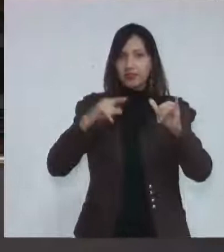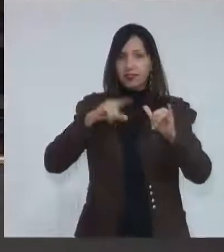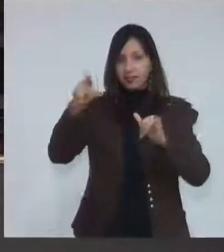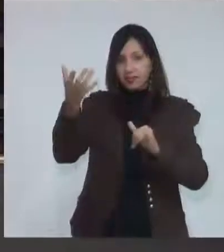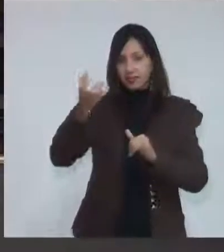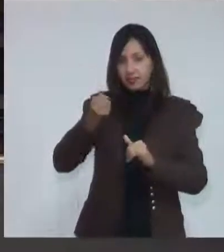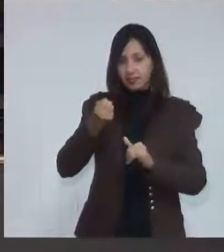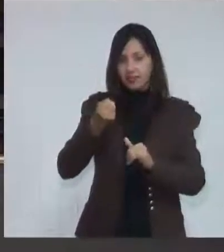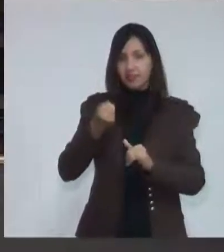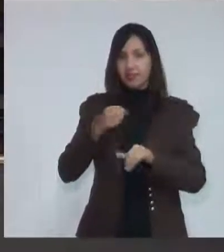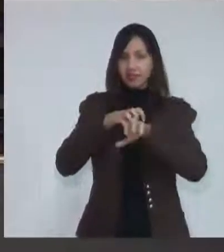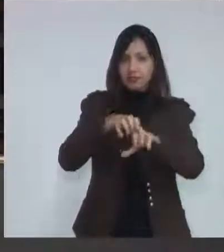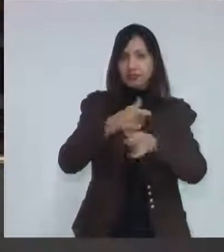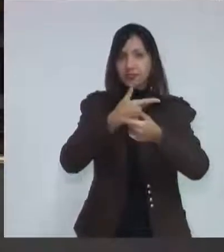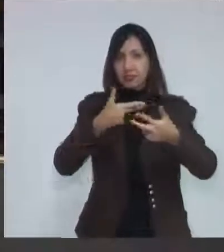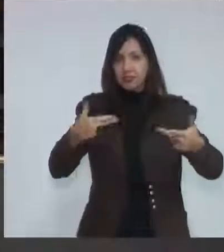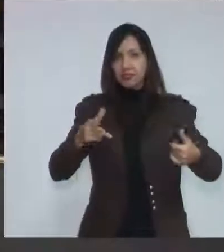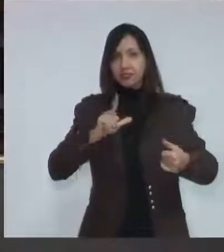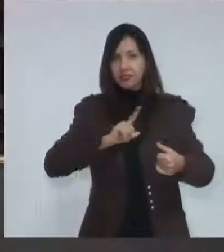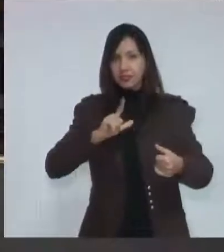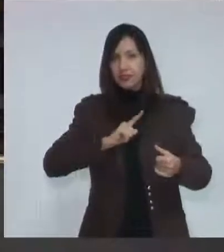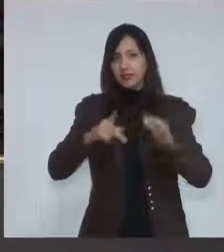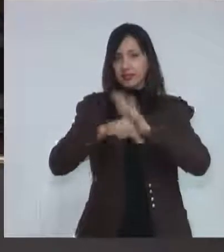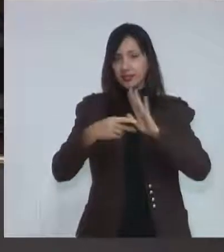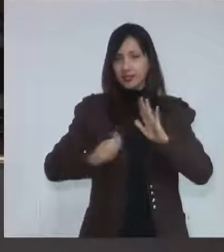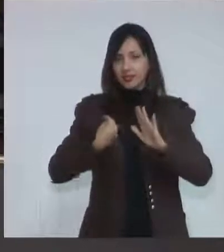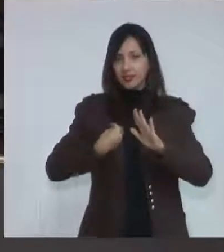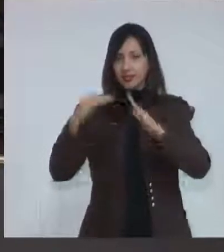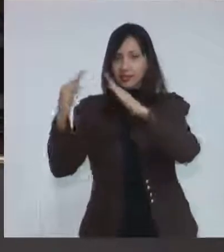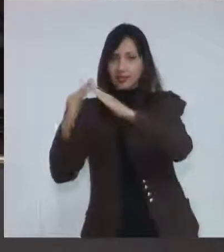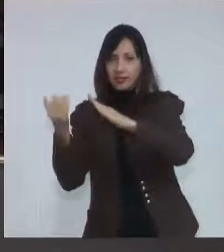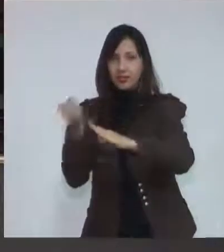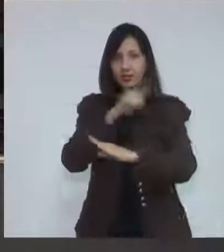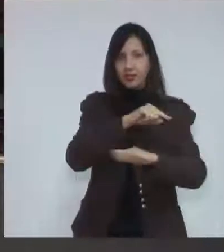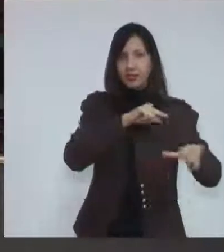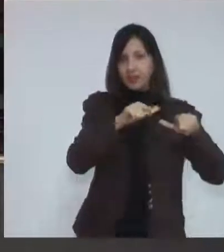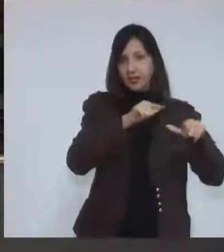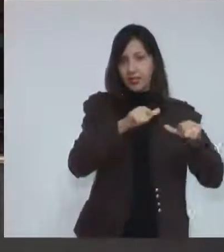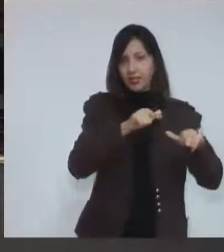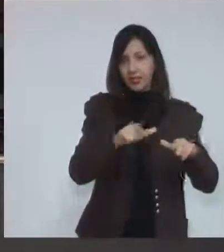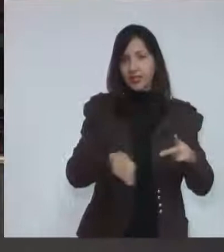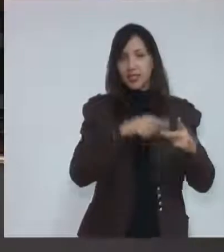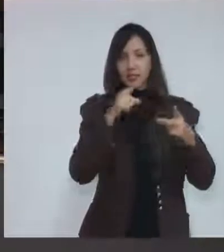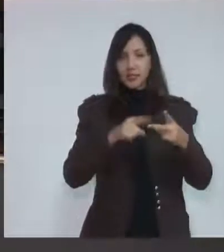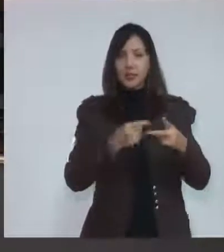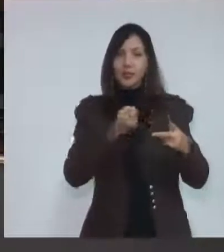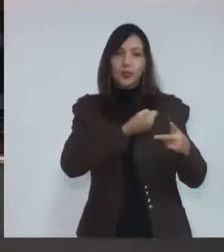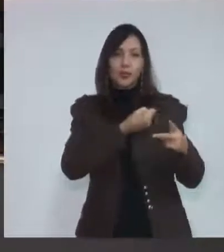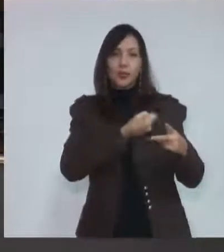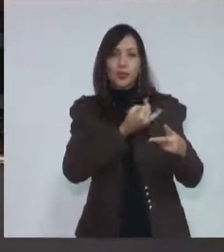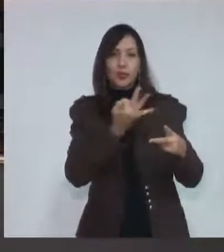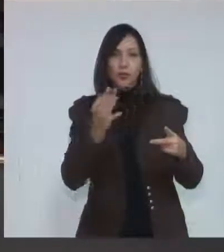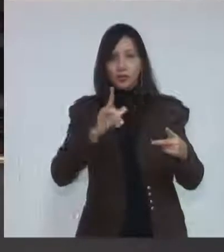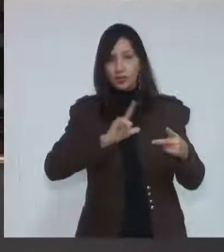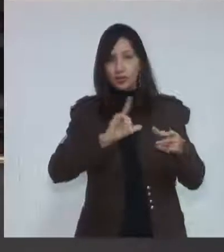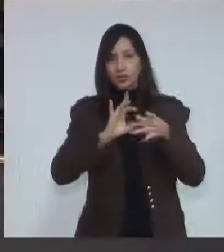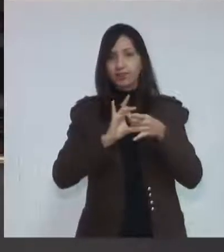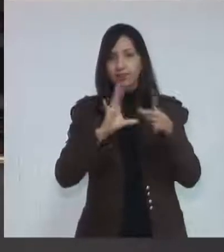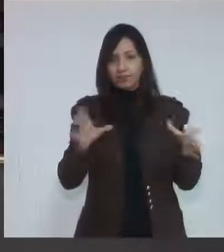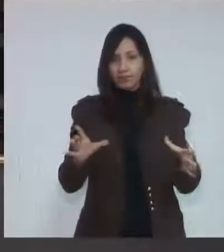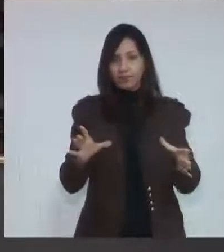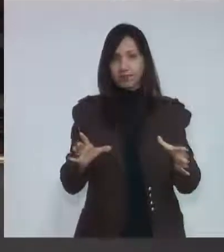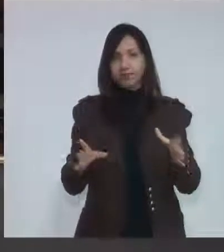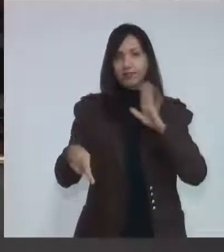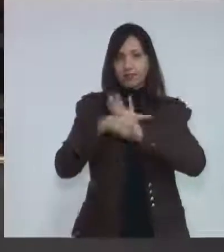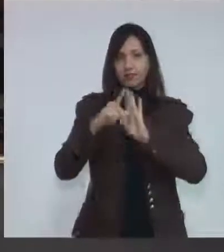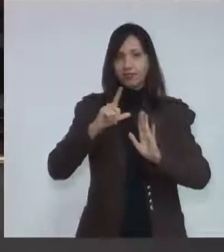transporte para que se desloque de sua residência para o local de trabalho. 2. Encaminhar o número de conduções diárias utilizada